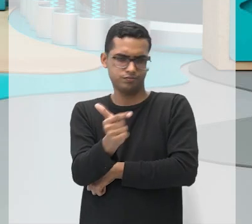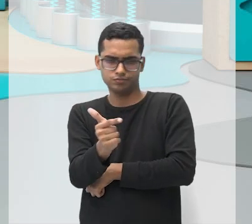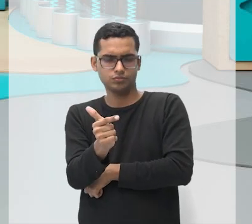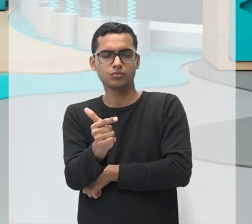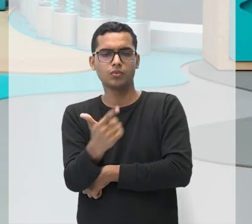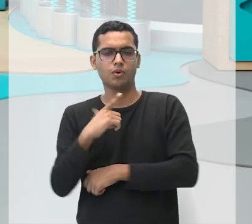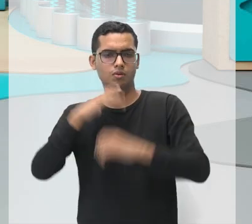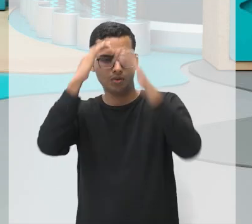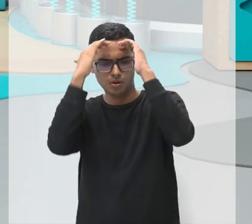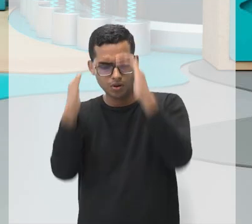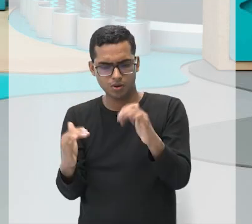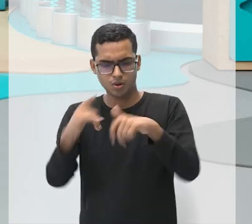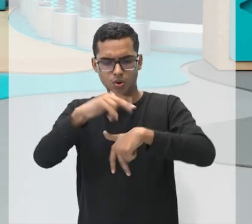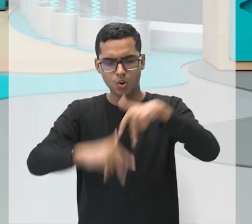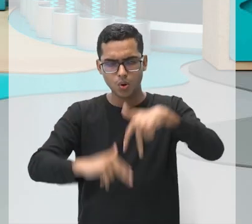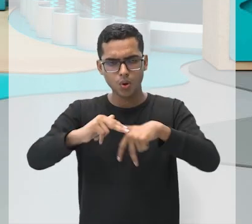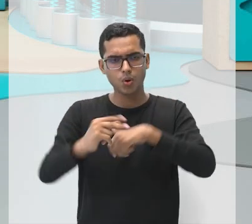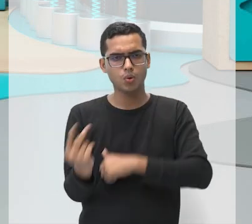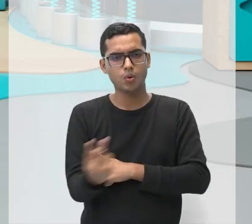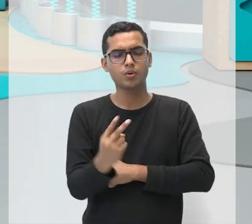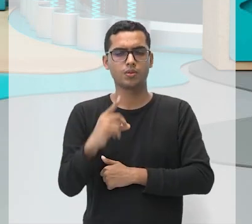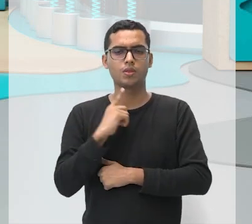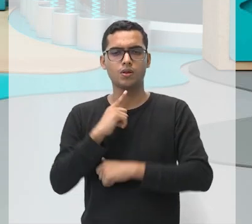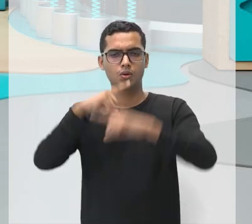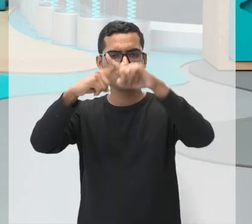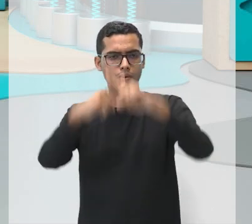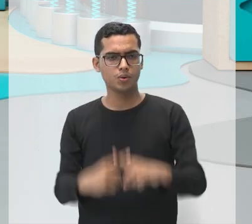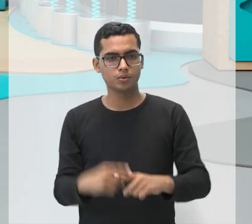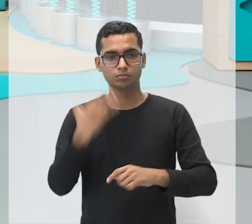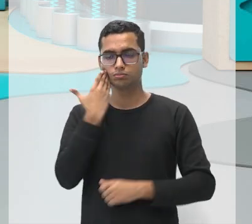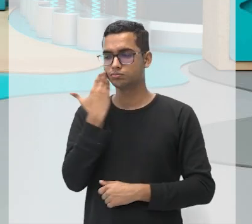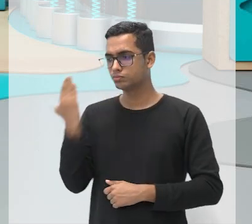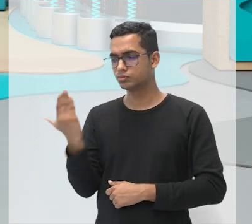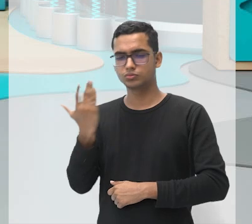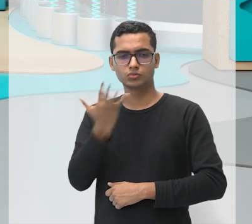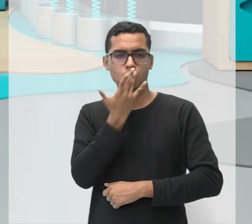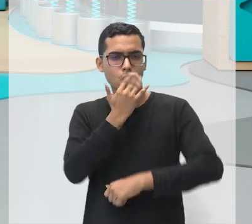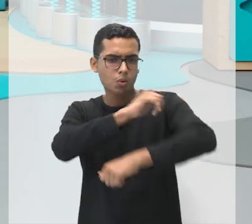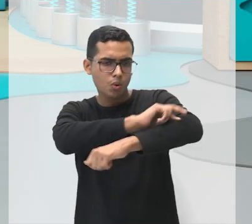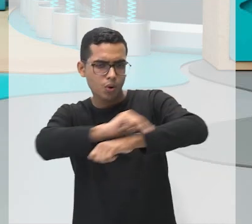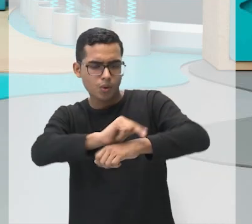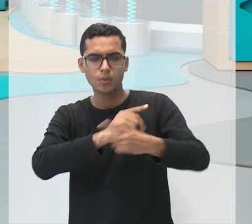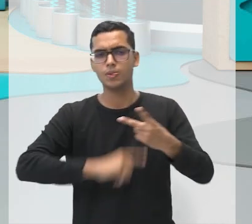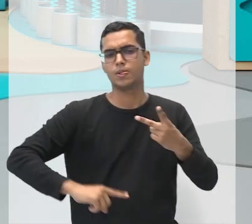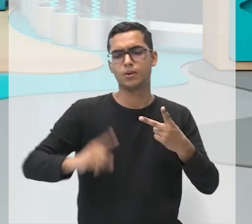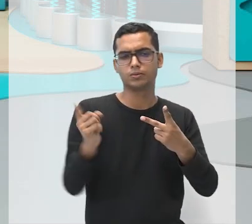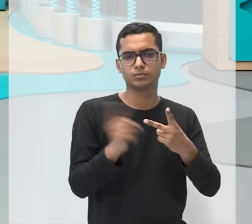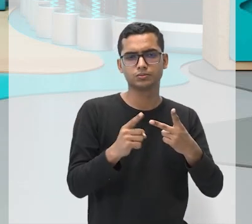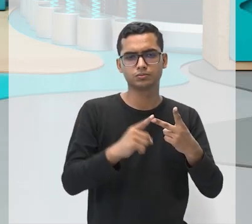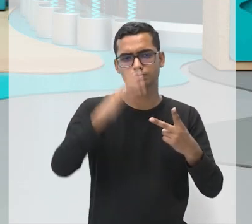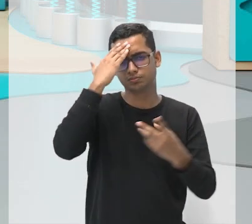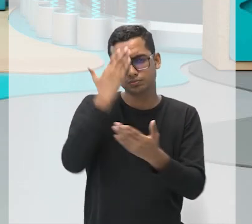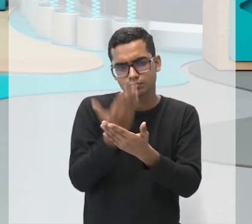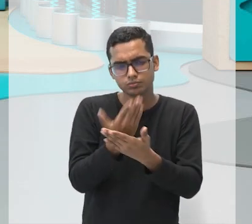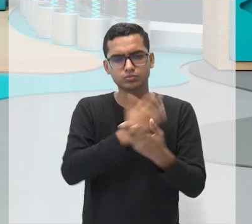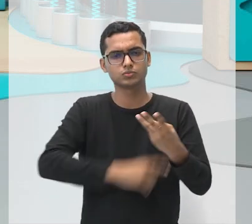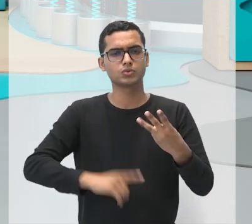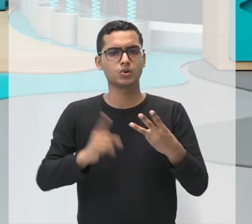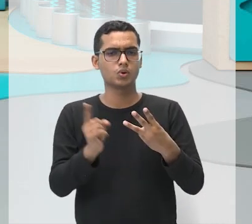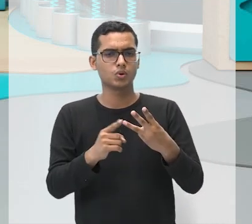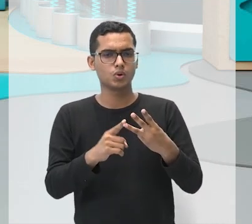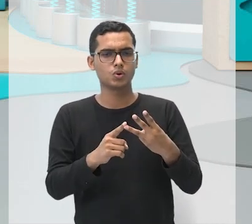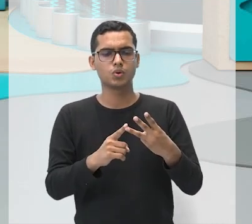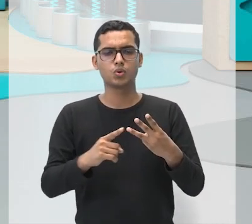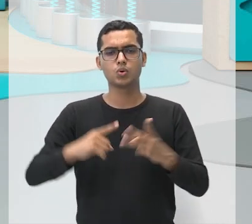ser, a gente não vai ter a divisão dessas categorias, nem olhando para gênero, raça, credo ou o biotipo, não